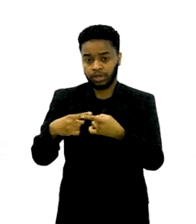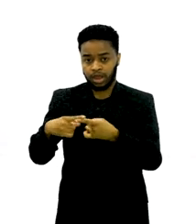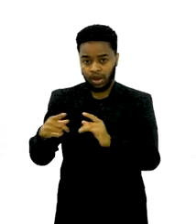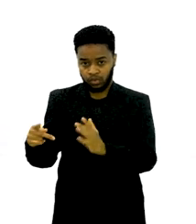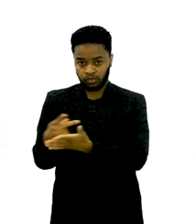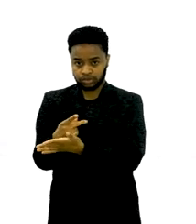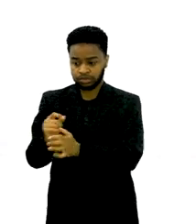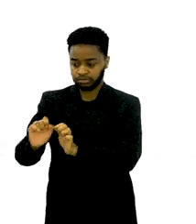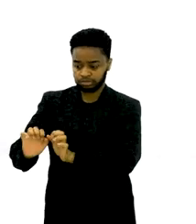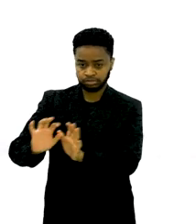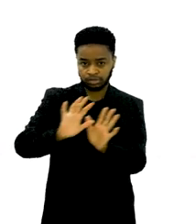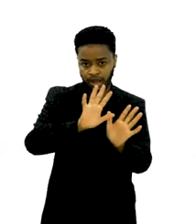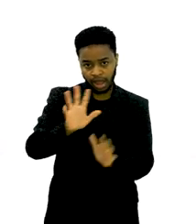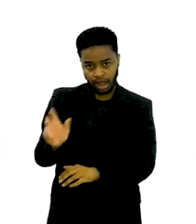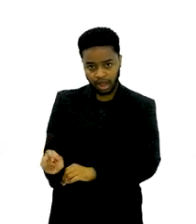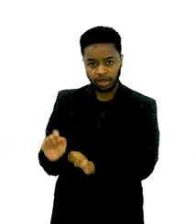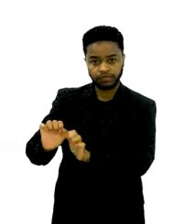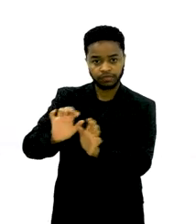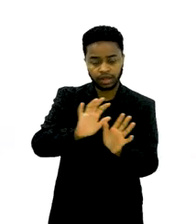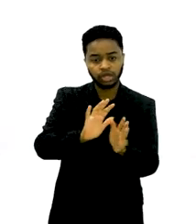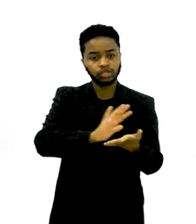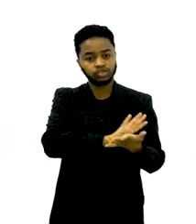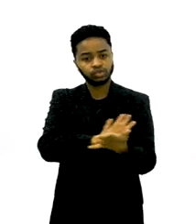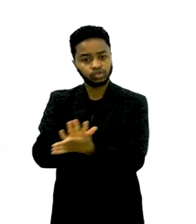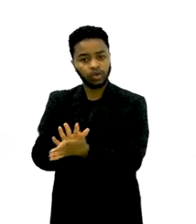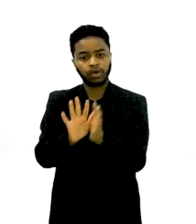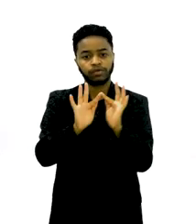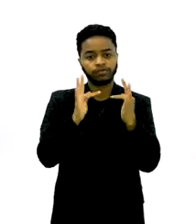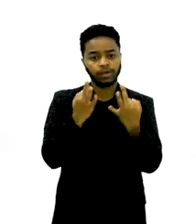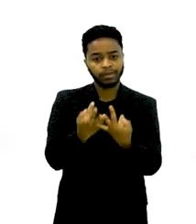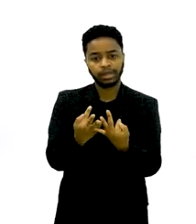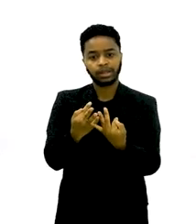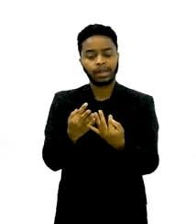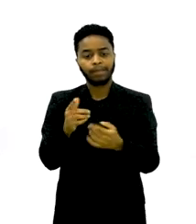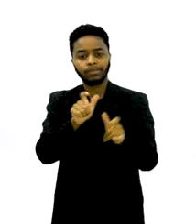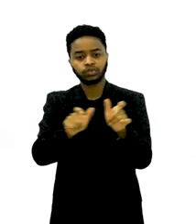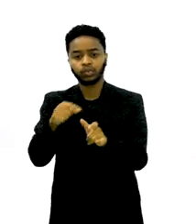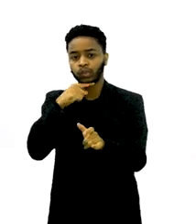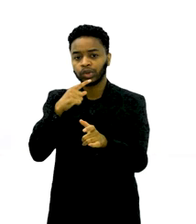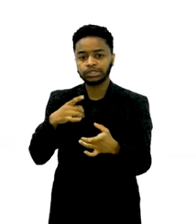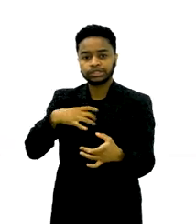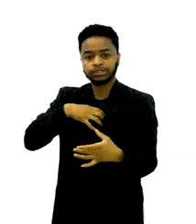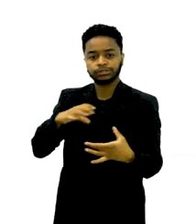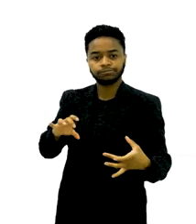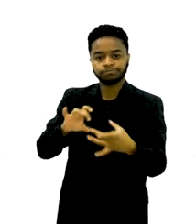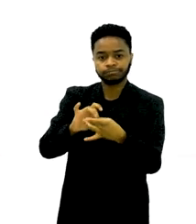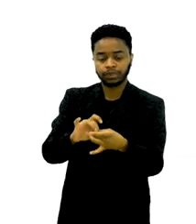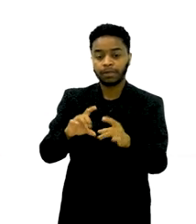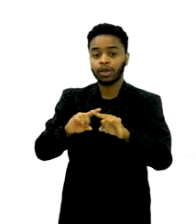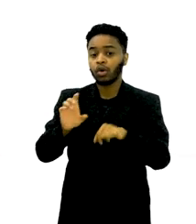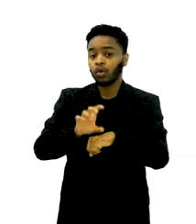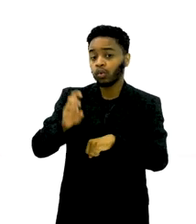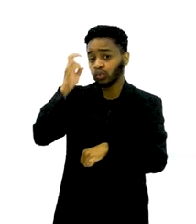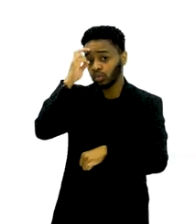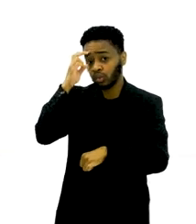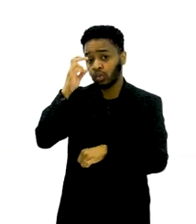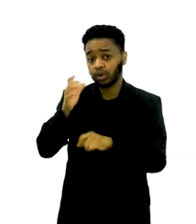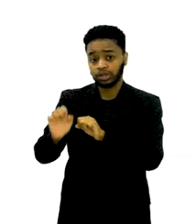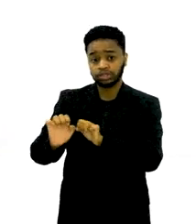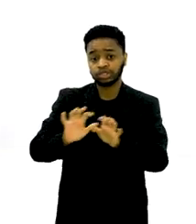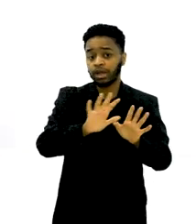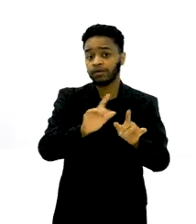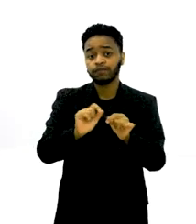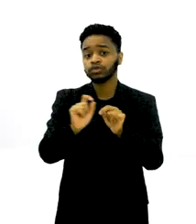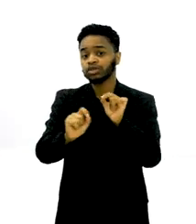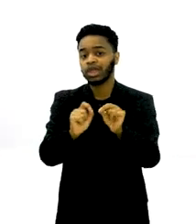dizer a diáspora ela vai destruir laços afetivos de pertencimento as culturas de diáspora vão curar